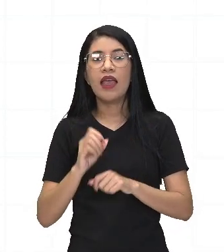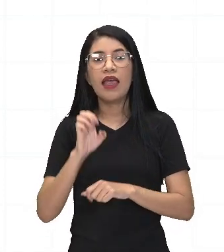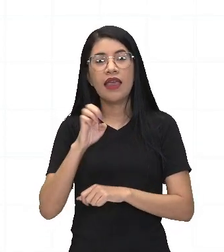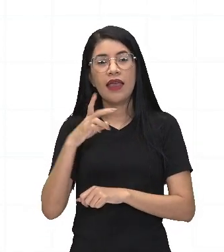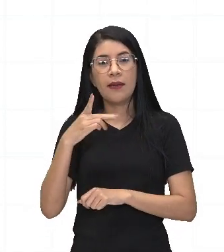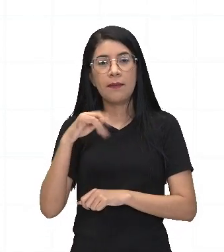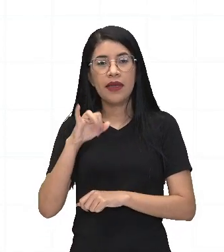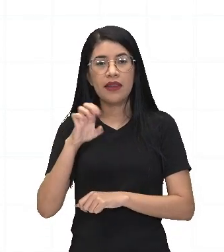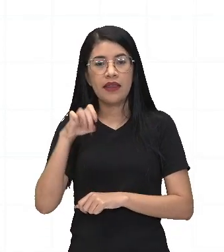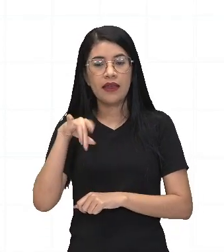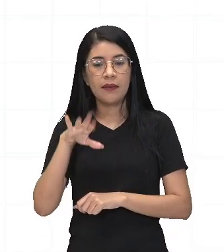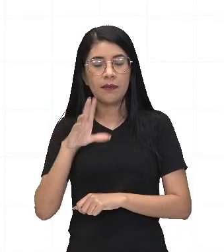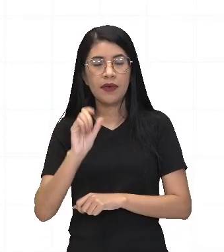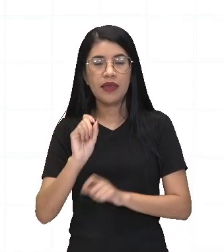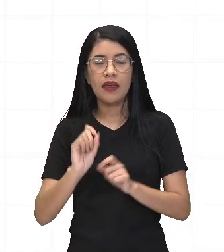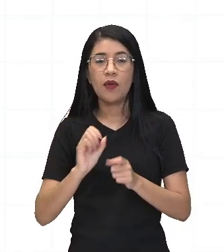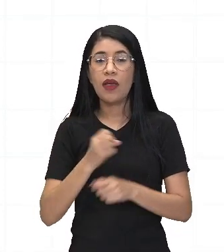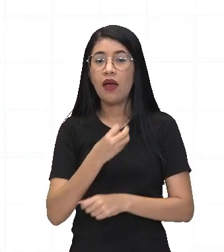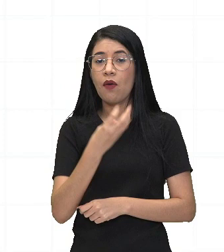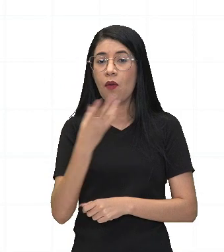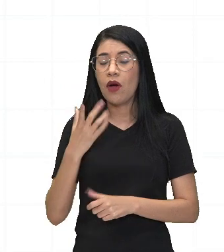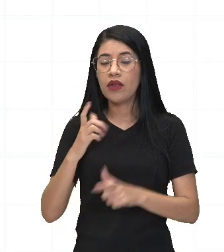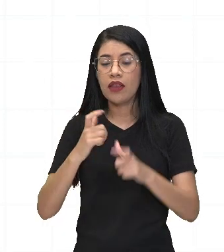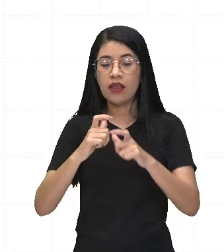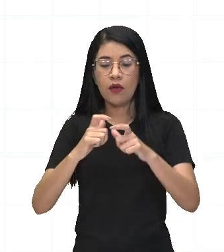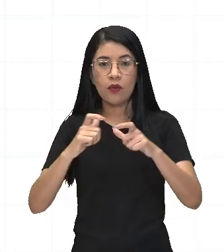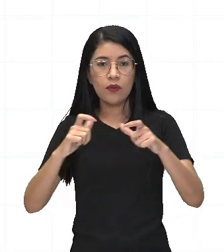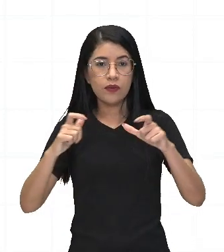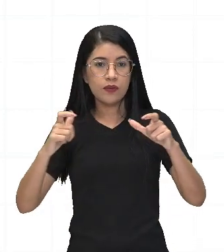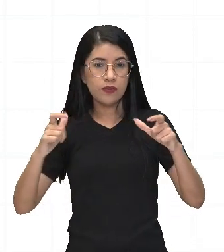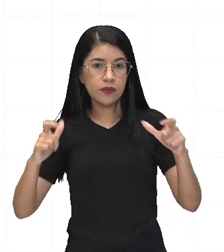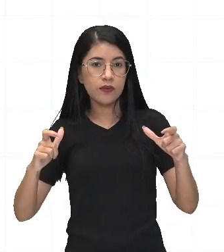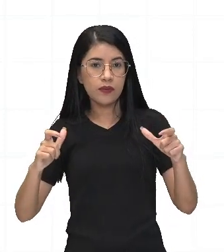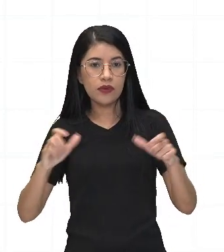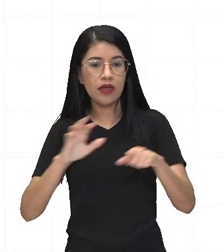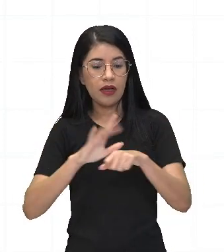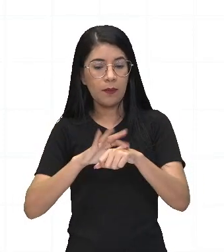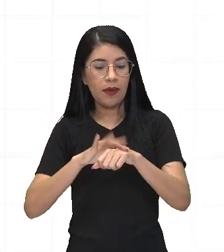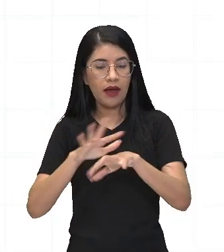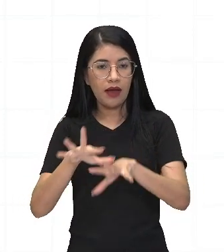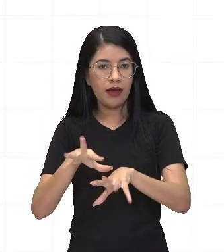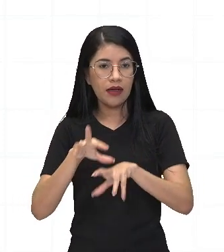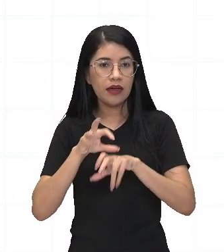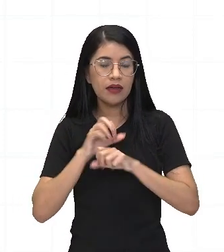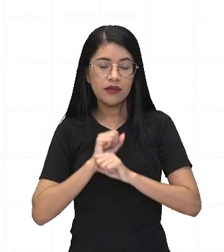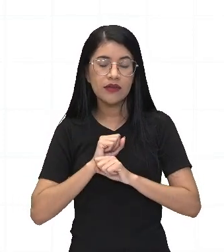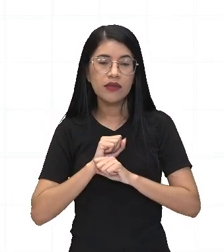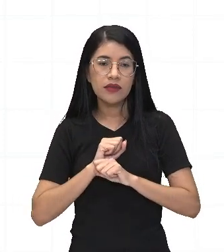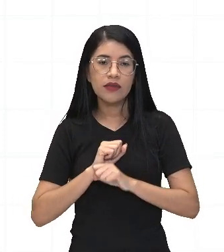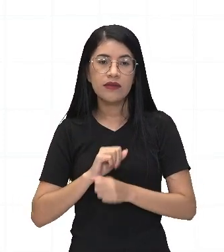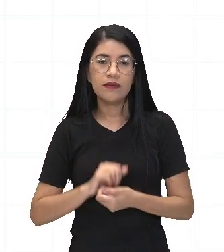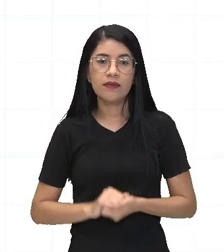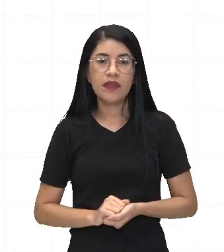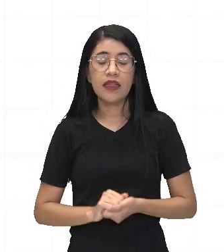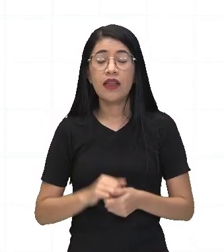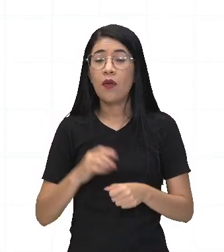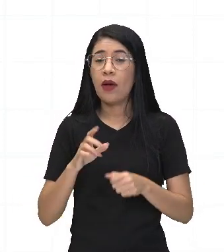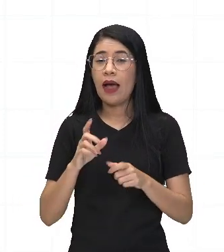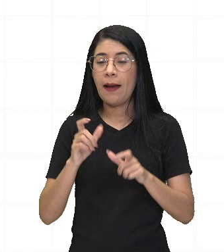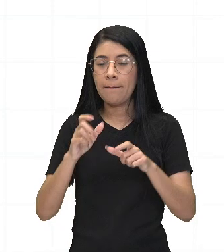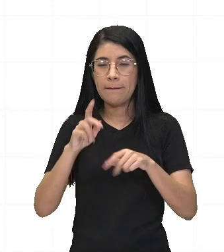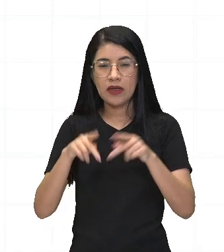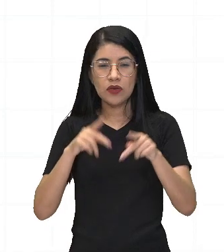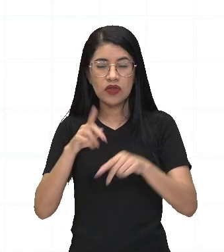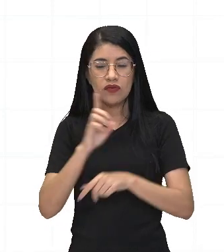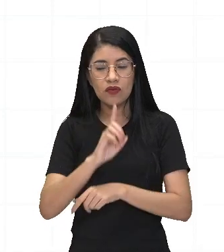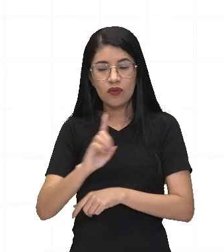Aumentou o número de casos, ou seja, várias pessoas foram ao atendimento médico, elas